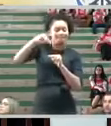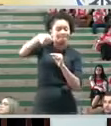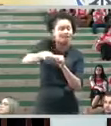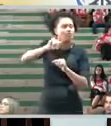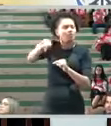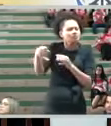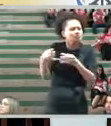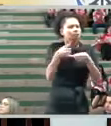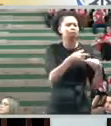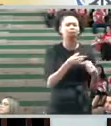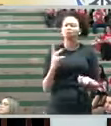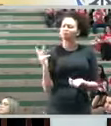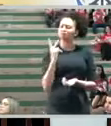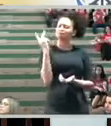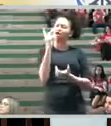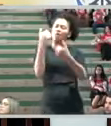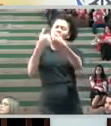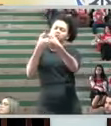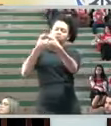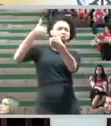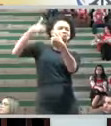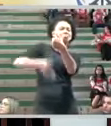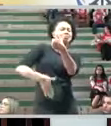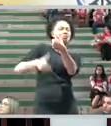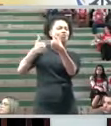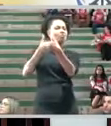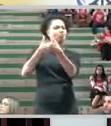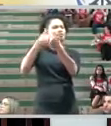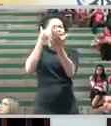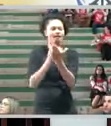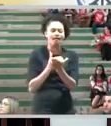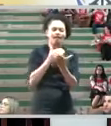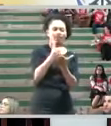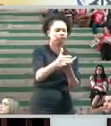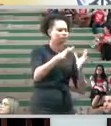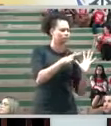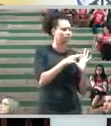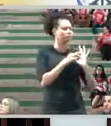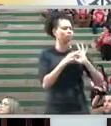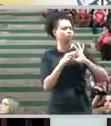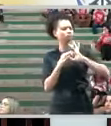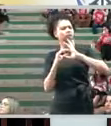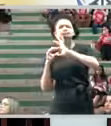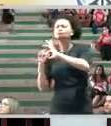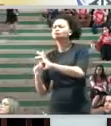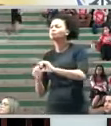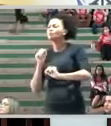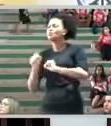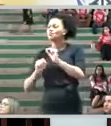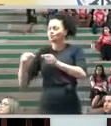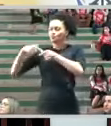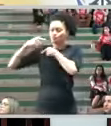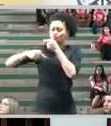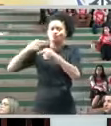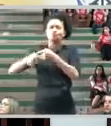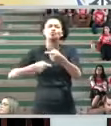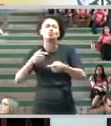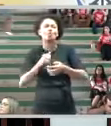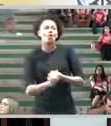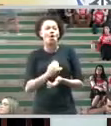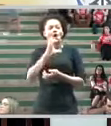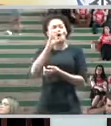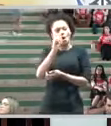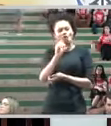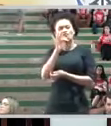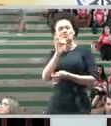então agora não valorizava mais a arca. É quando entra no contexto, o contexto da geração de Ofni e